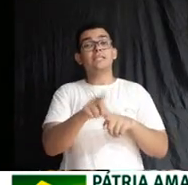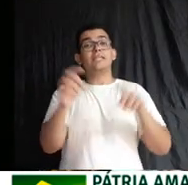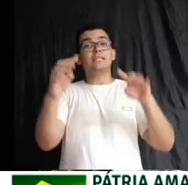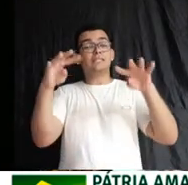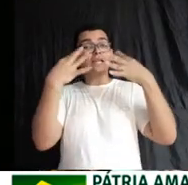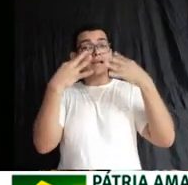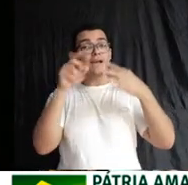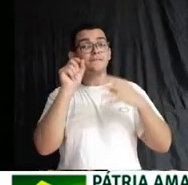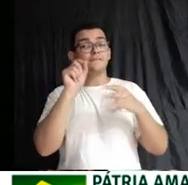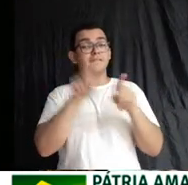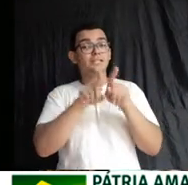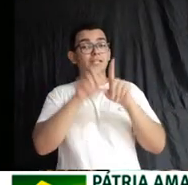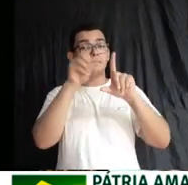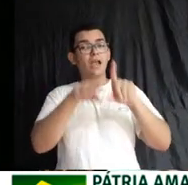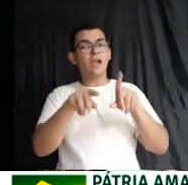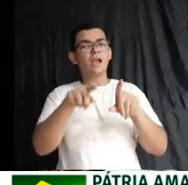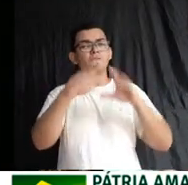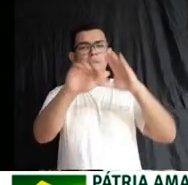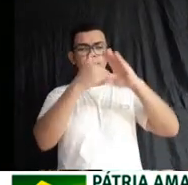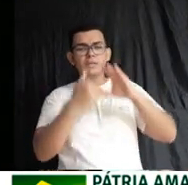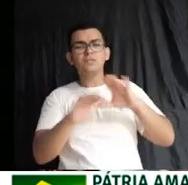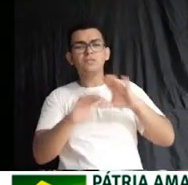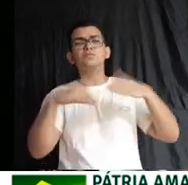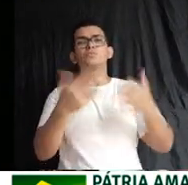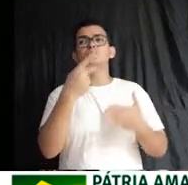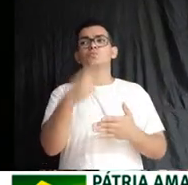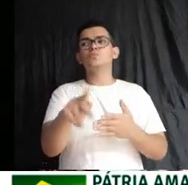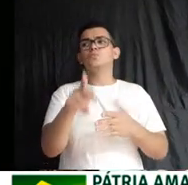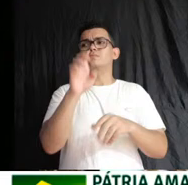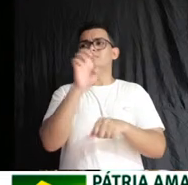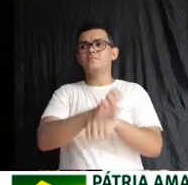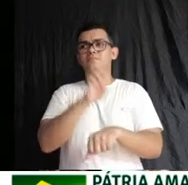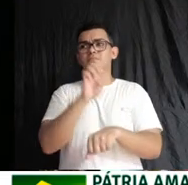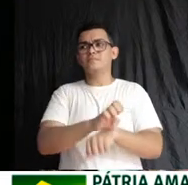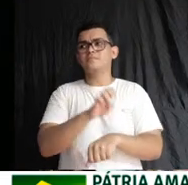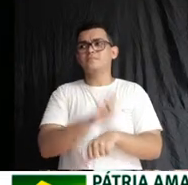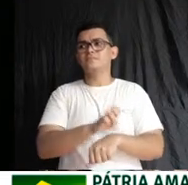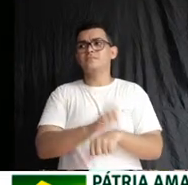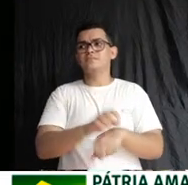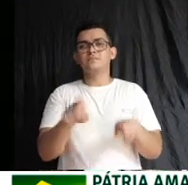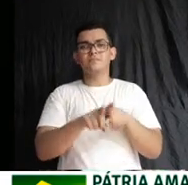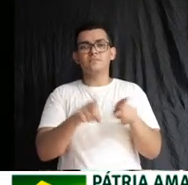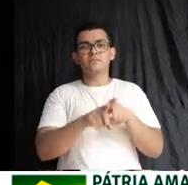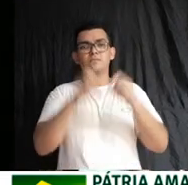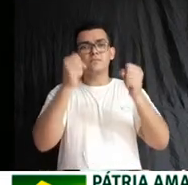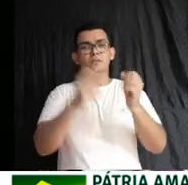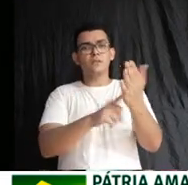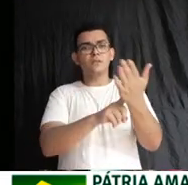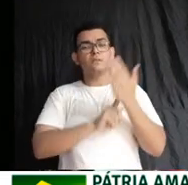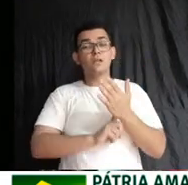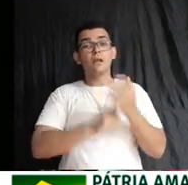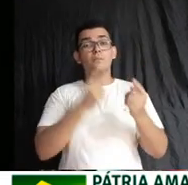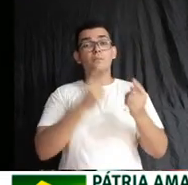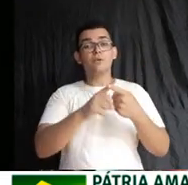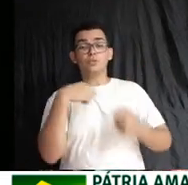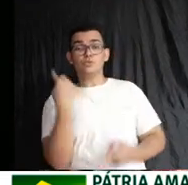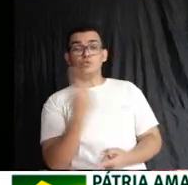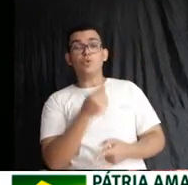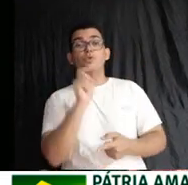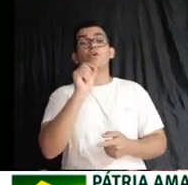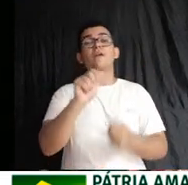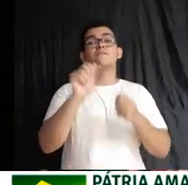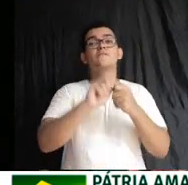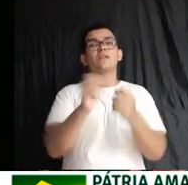qual é o estado que você está assistindo. Fala qual é o estado e também a cidade que nós vamos aqui mandar aquele